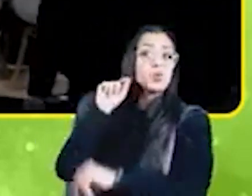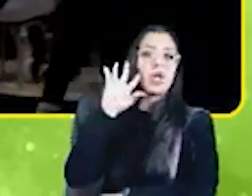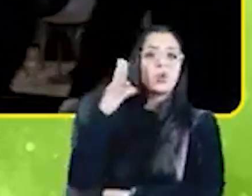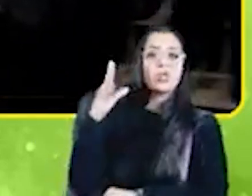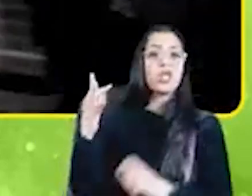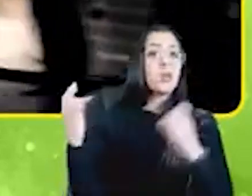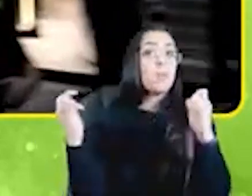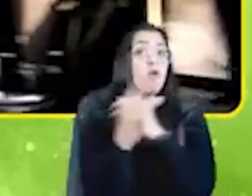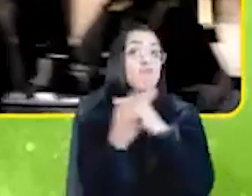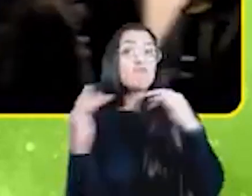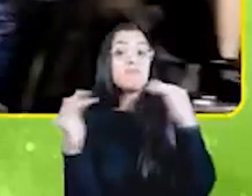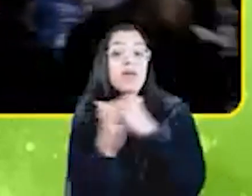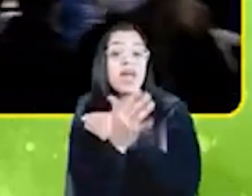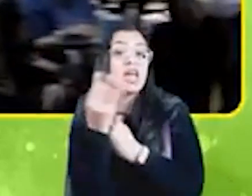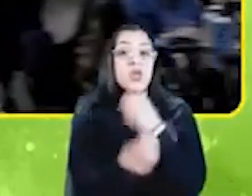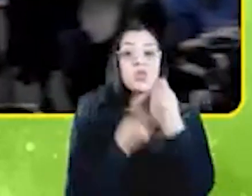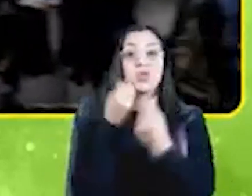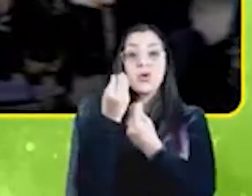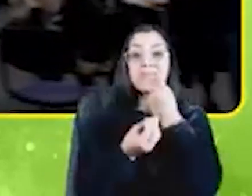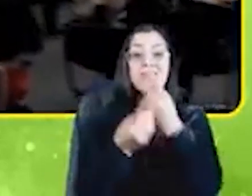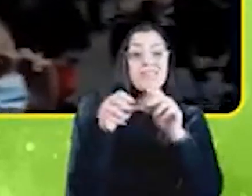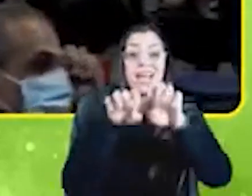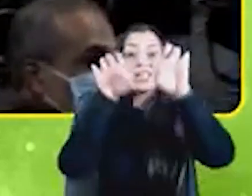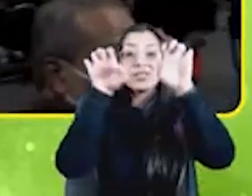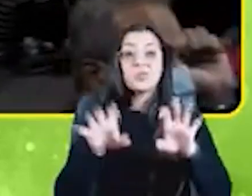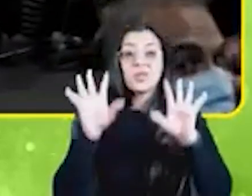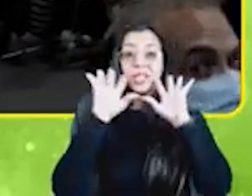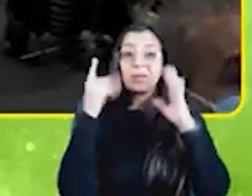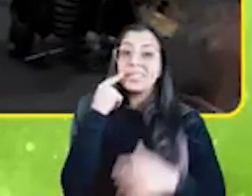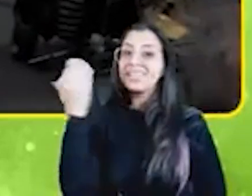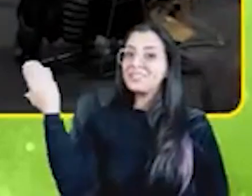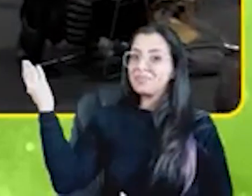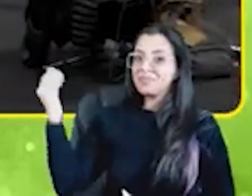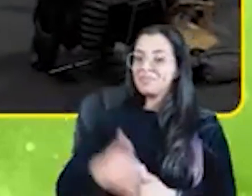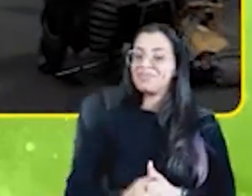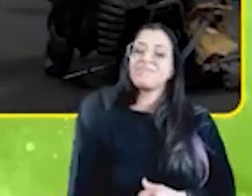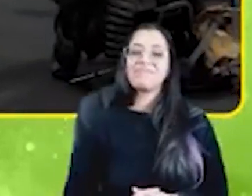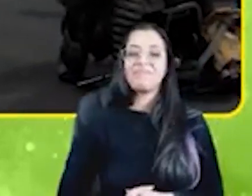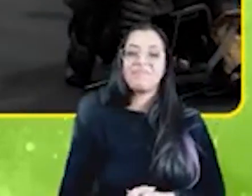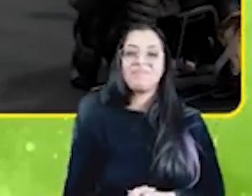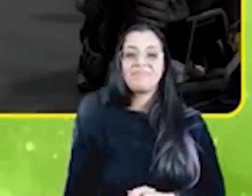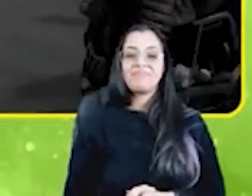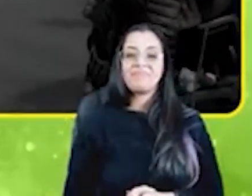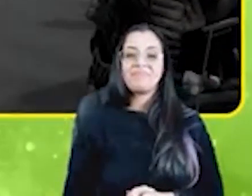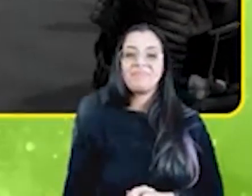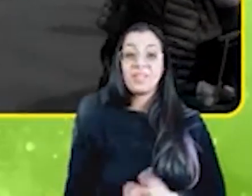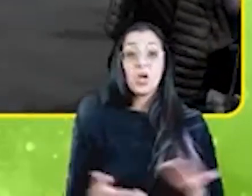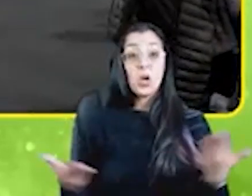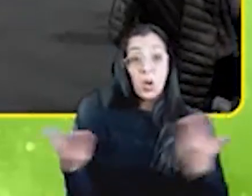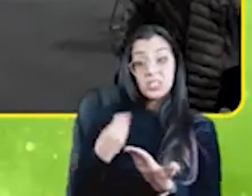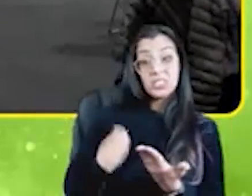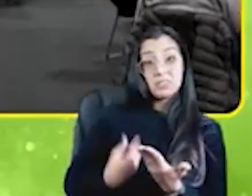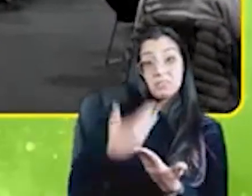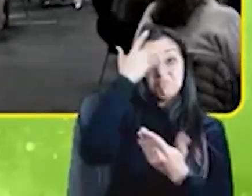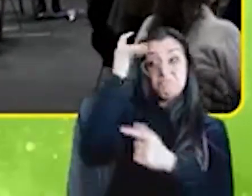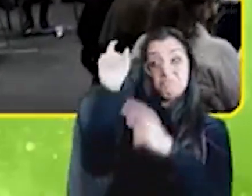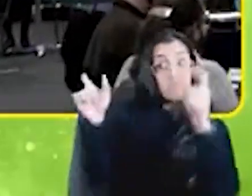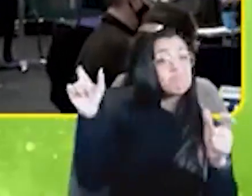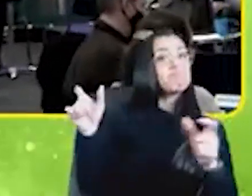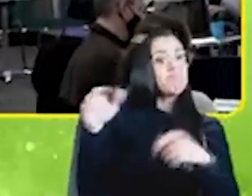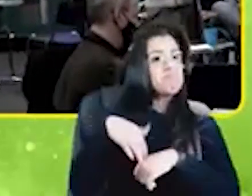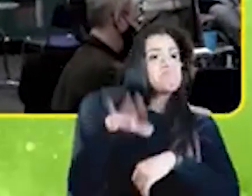como é que as coisas estão estruturadas e hoje a gente tem um público bem maior aqui um